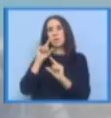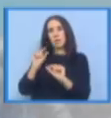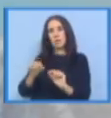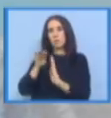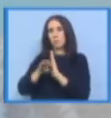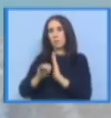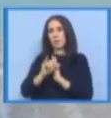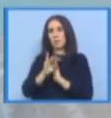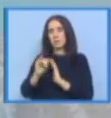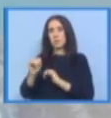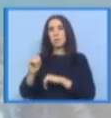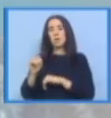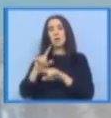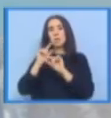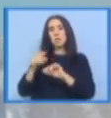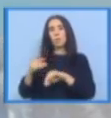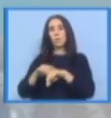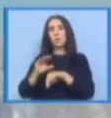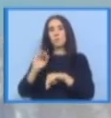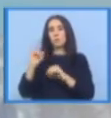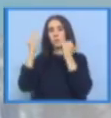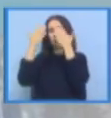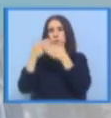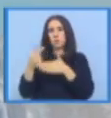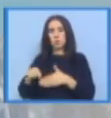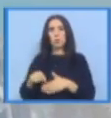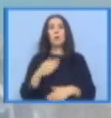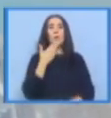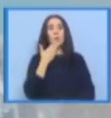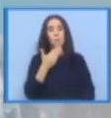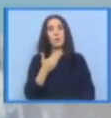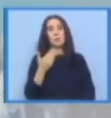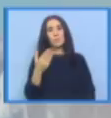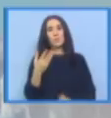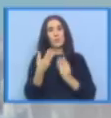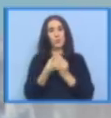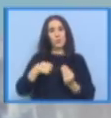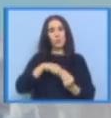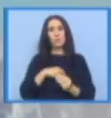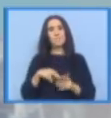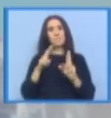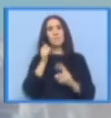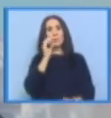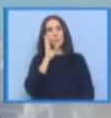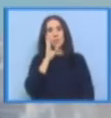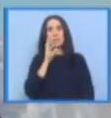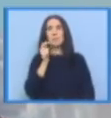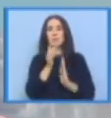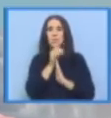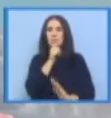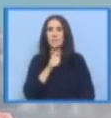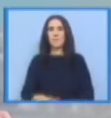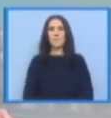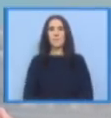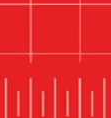rádio do programa Eclésia. É na Antena 1 quando forem 22h45. Obrigado por ter estado connosco. Tenha então uma muito boa tarde e até amanhã, se Deus